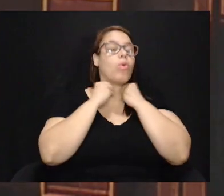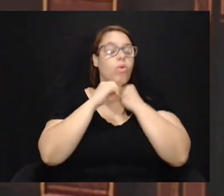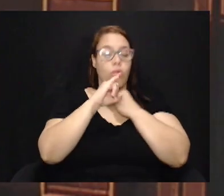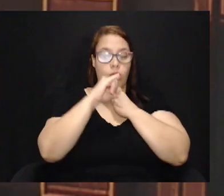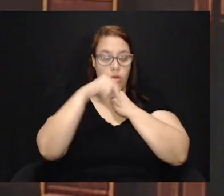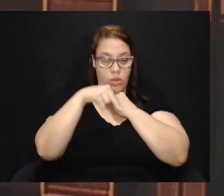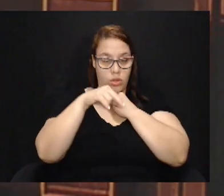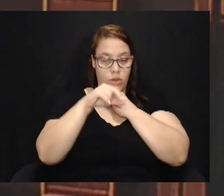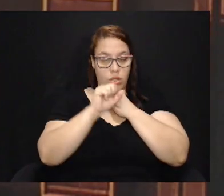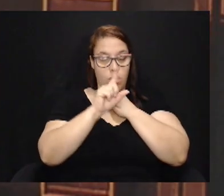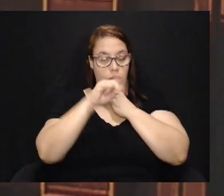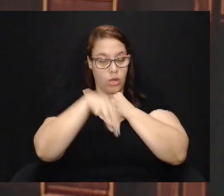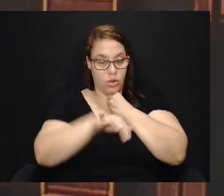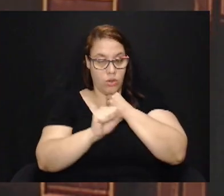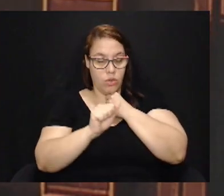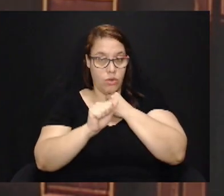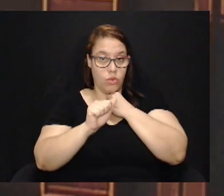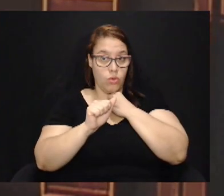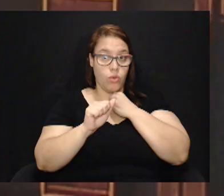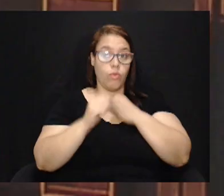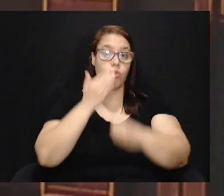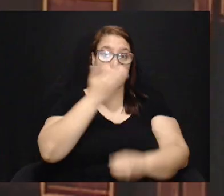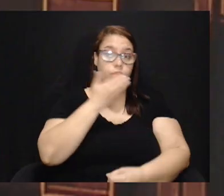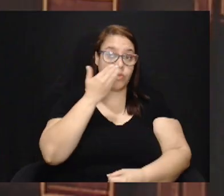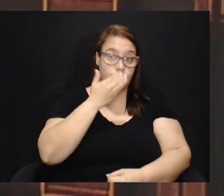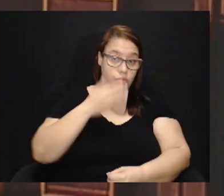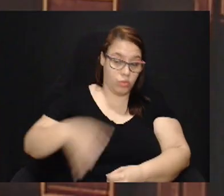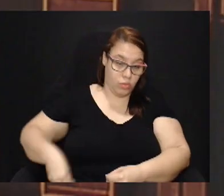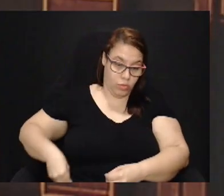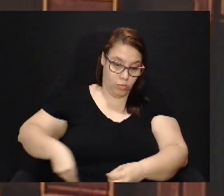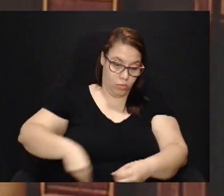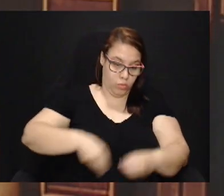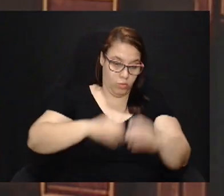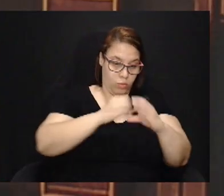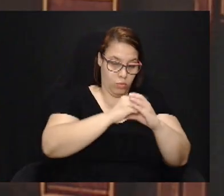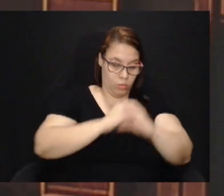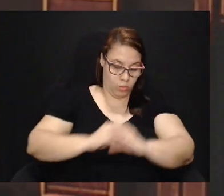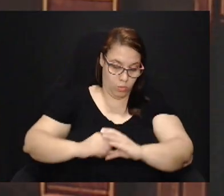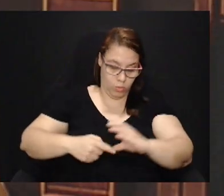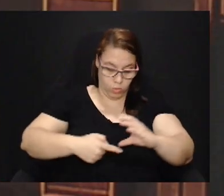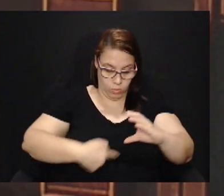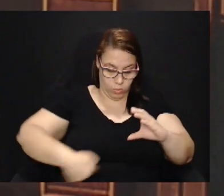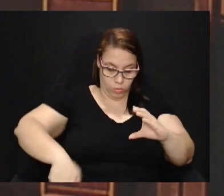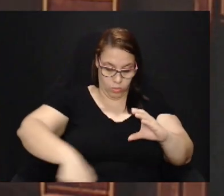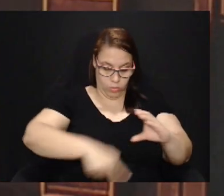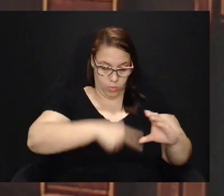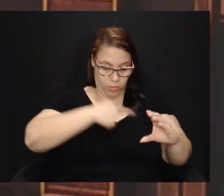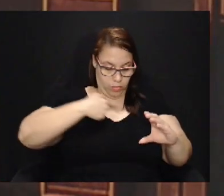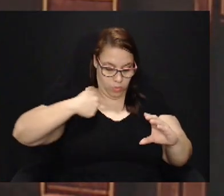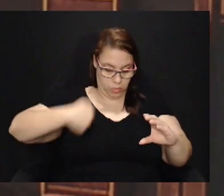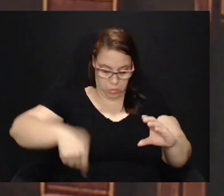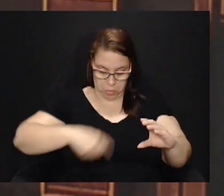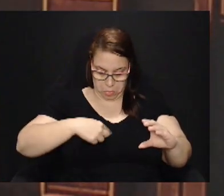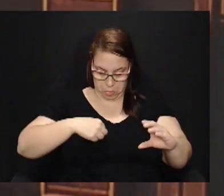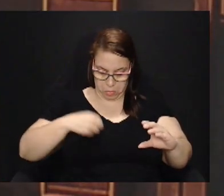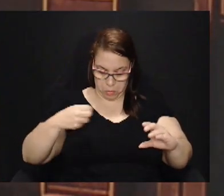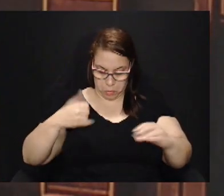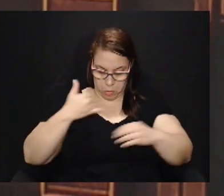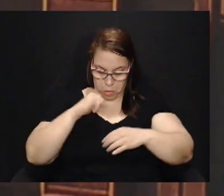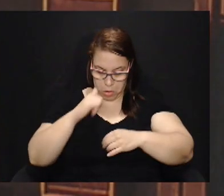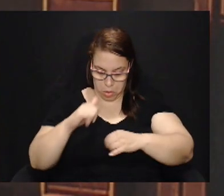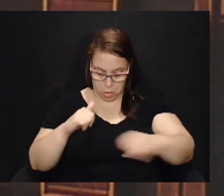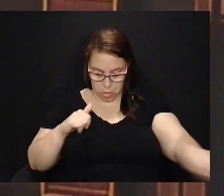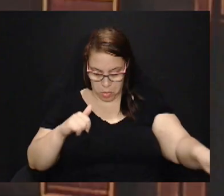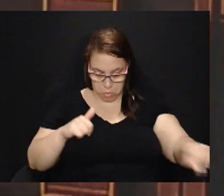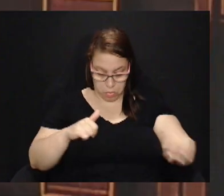vai lá, pega esse açúcar, leva para a célula usar esse açúcar como combustível, né, para metabolizar. E aí o